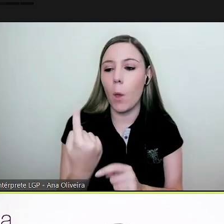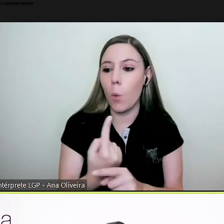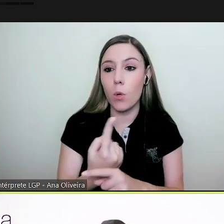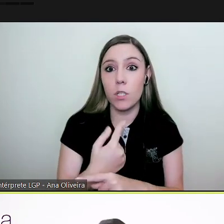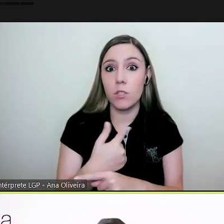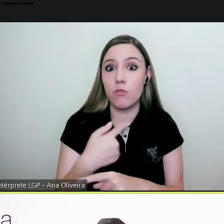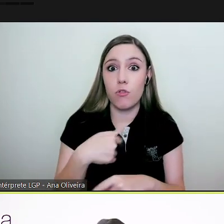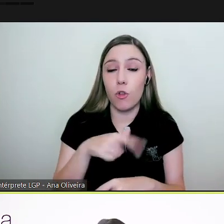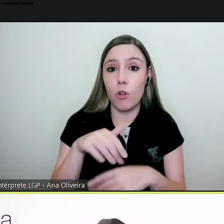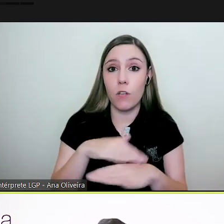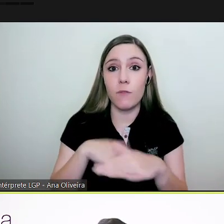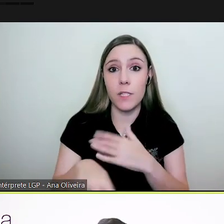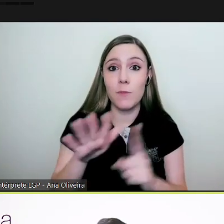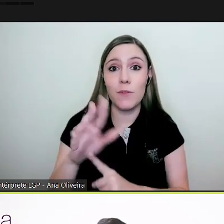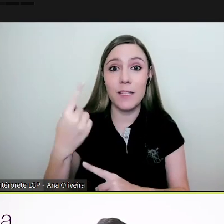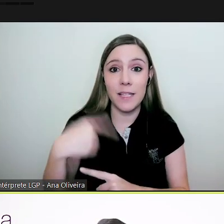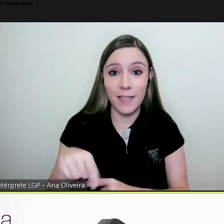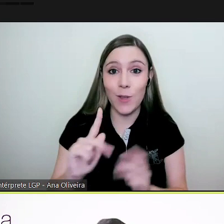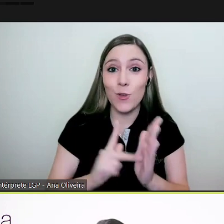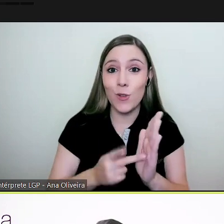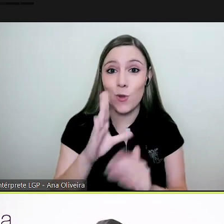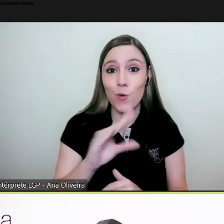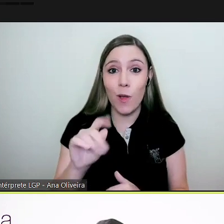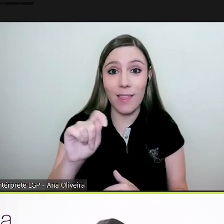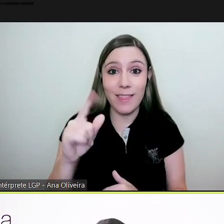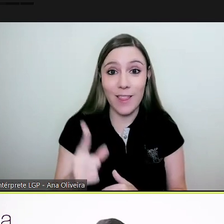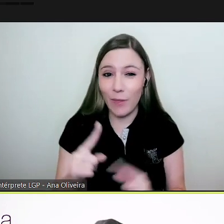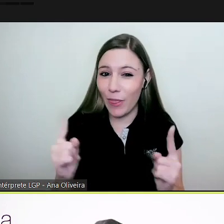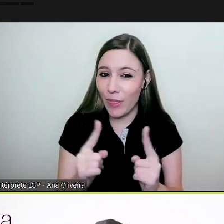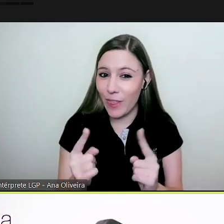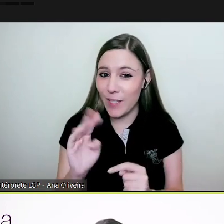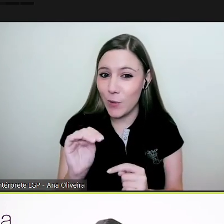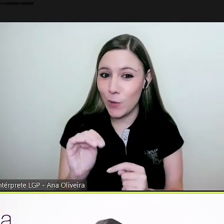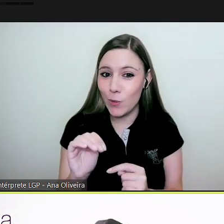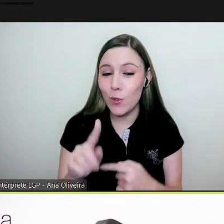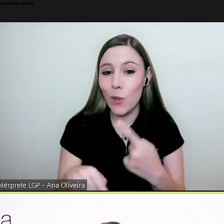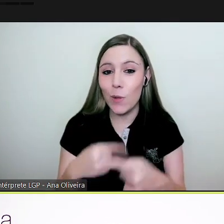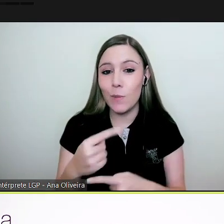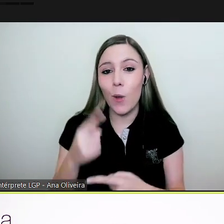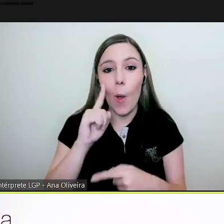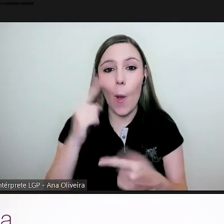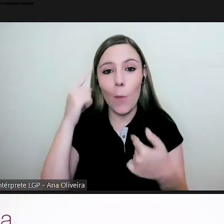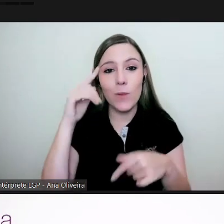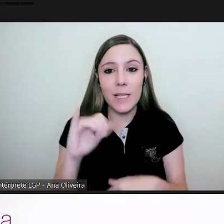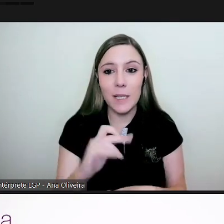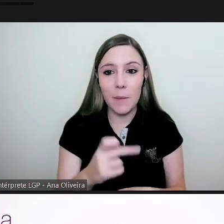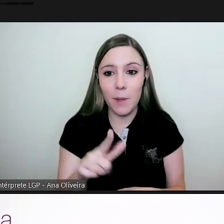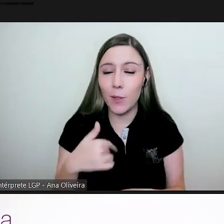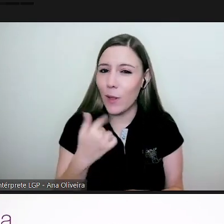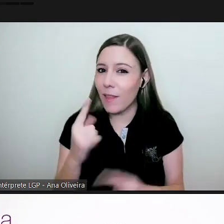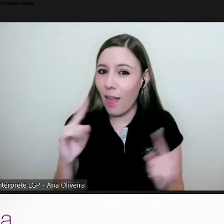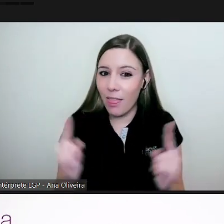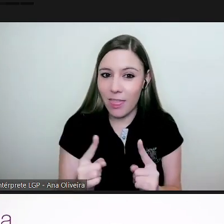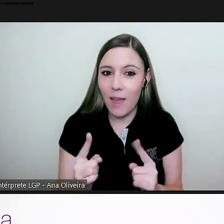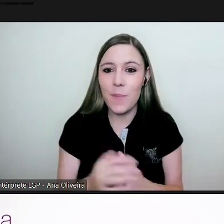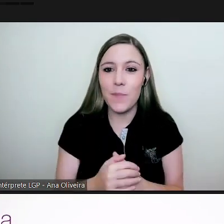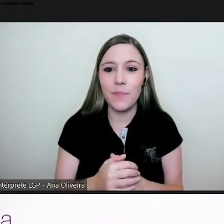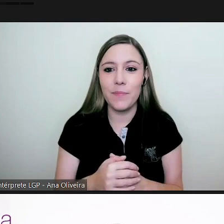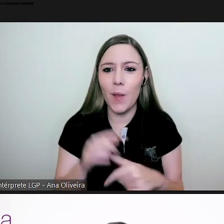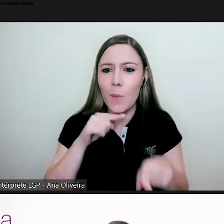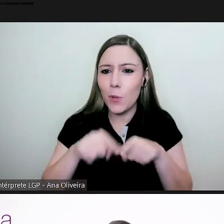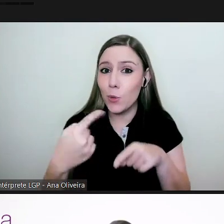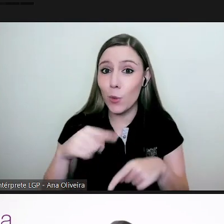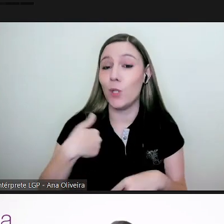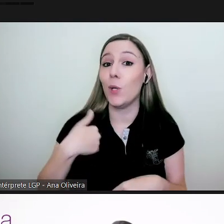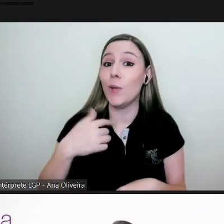impacto. Engenheiro João Lé, estava assim, muito breve, uns segundos só, e depois a professora Isabel. Eu vou ser muito breve, e não é a política. Quero